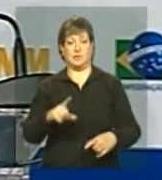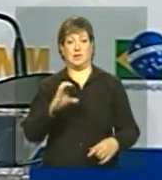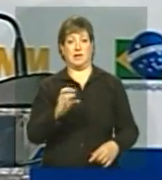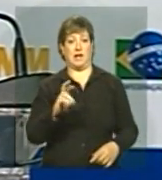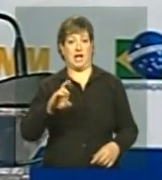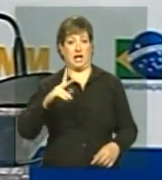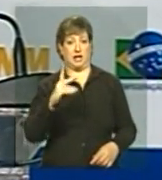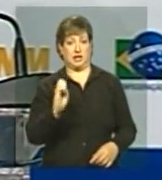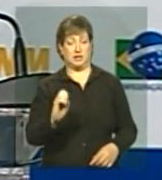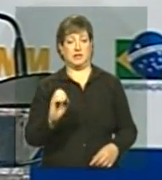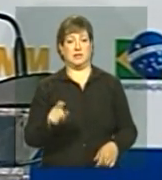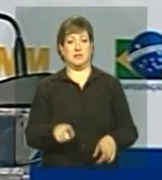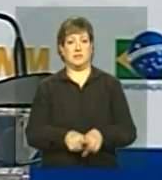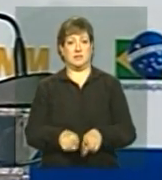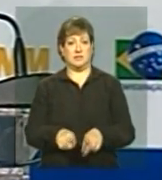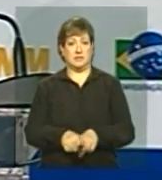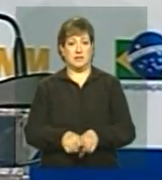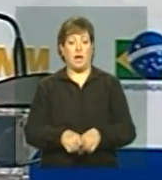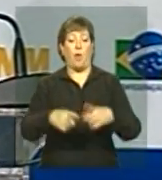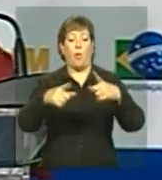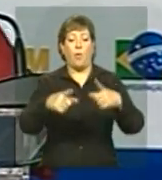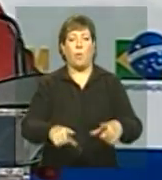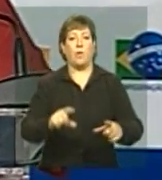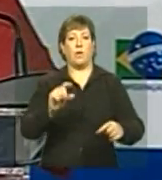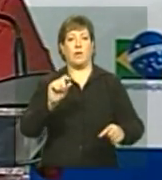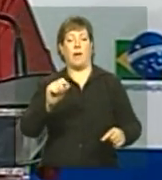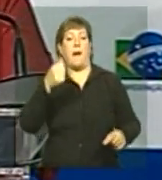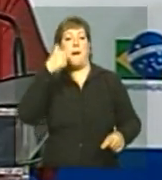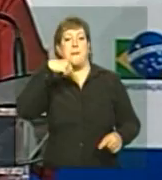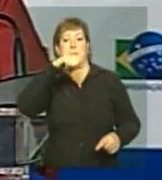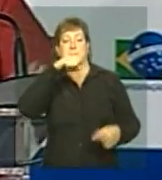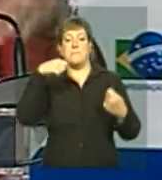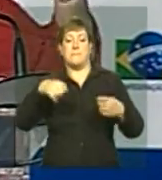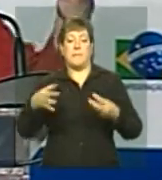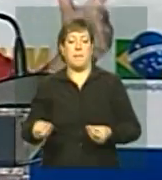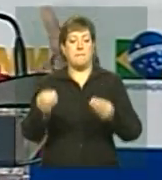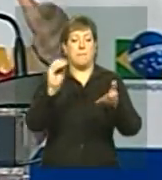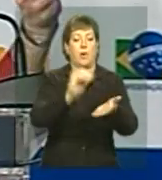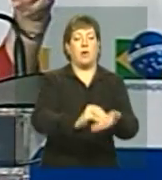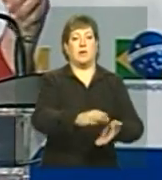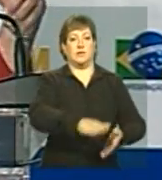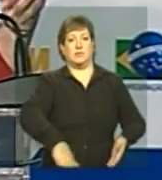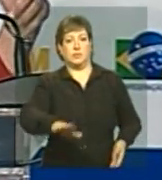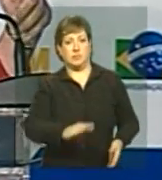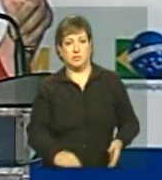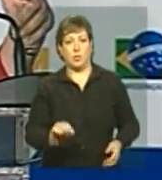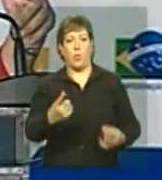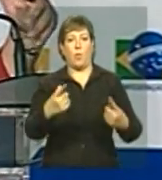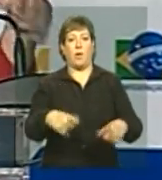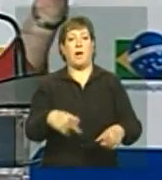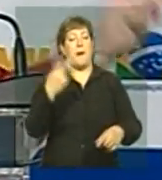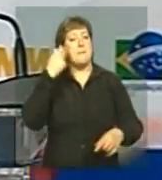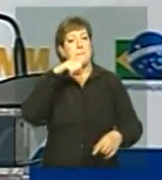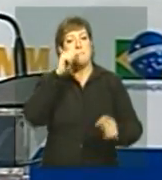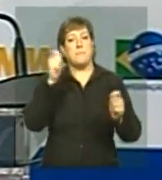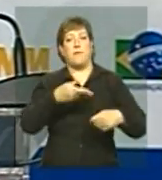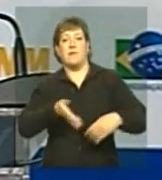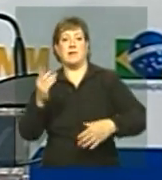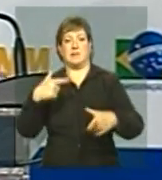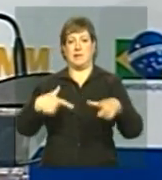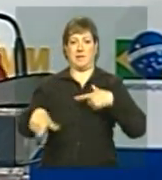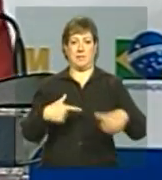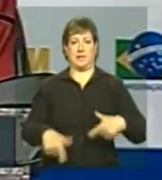as crianças para as mães poder trabalhar. Não, não foi por isso que nós demos. É uma, vamos dizer,